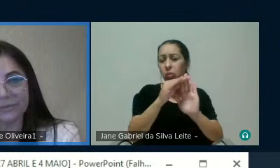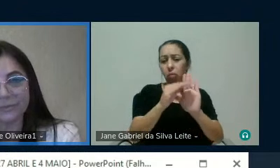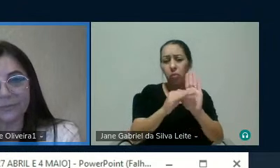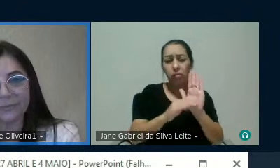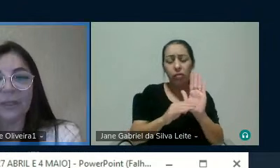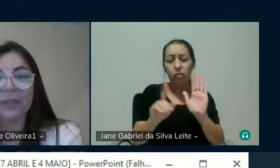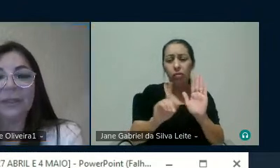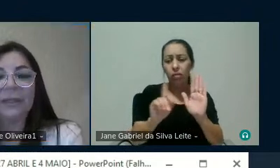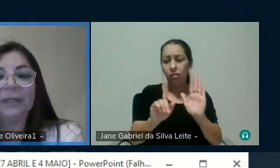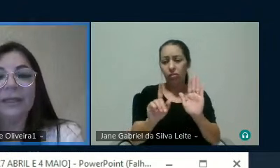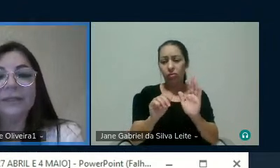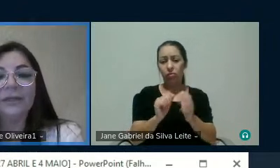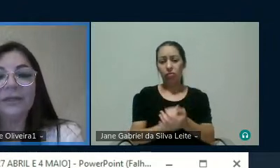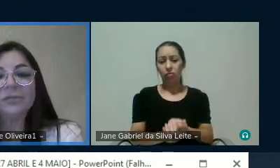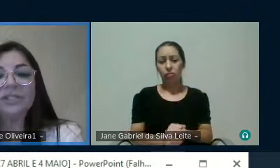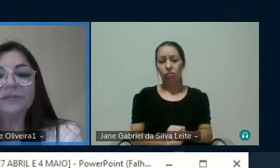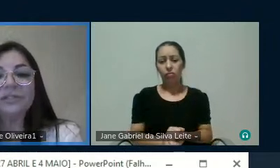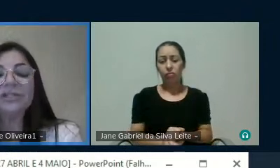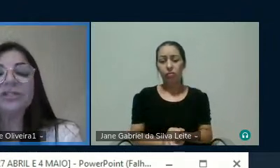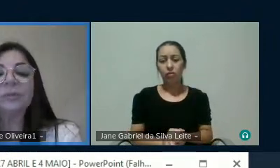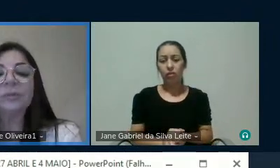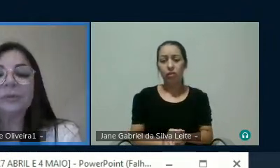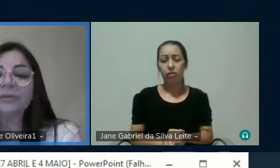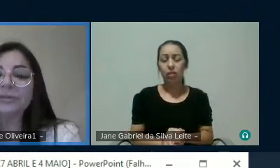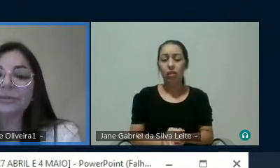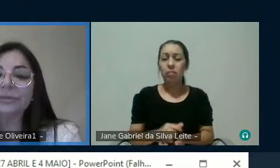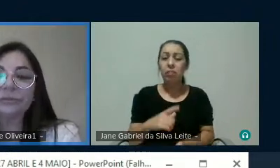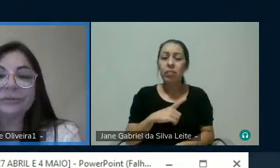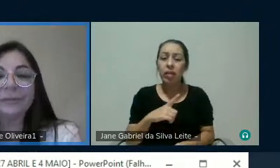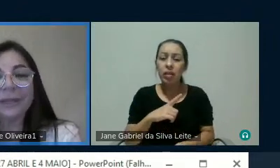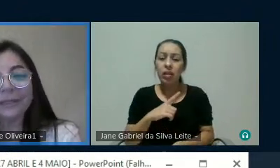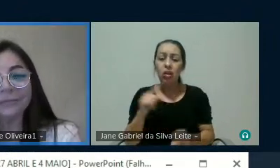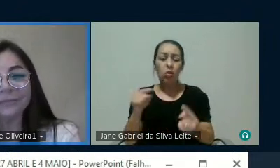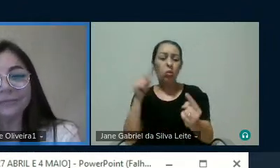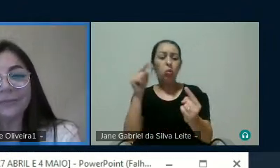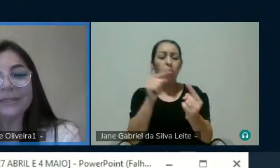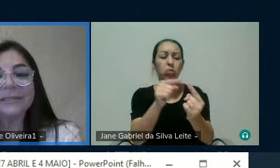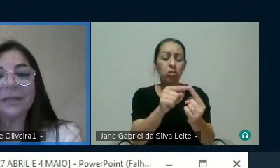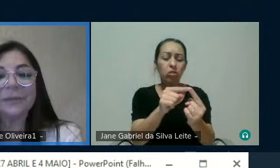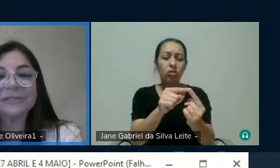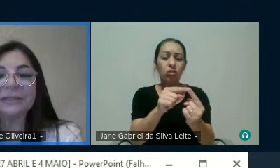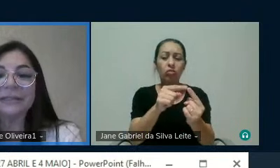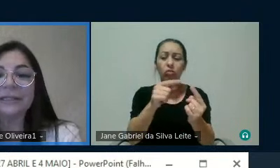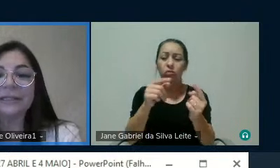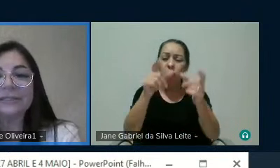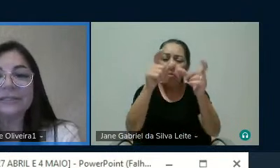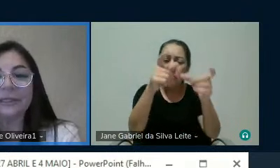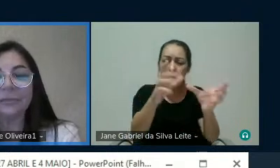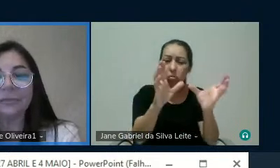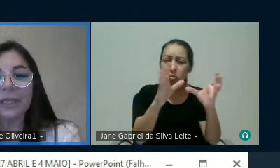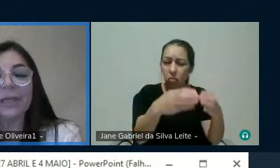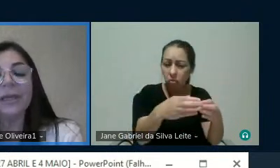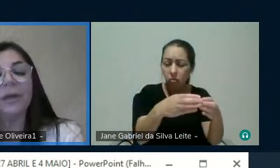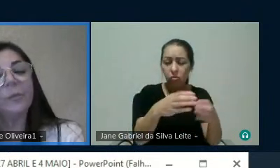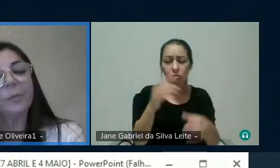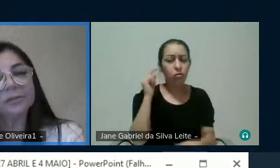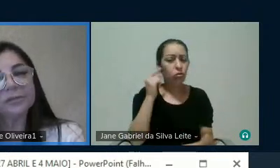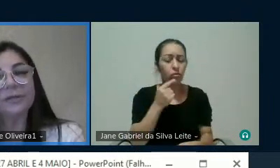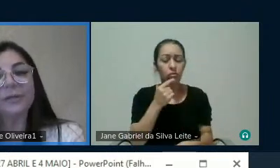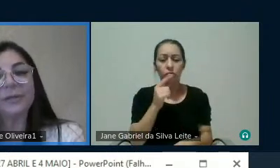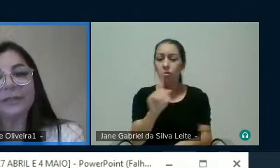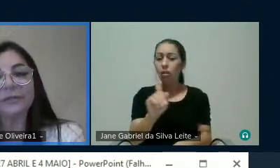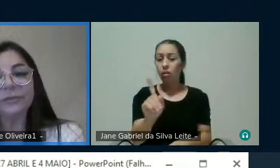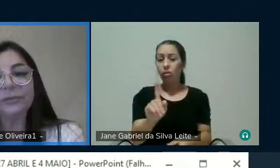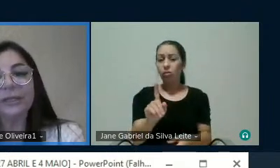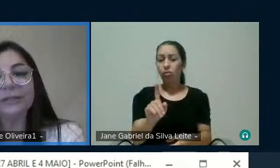preciso. Ter o objetivo de atingir o público surdo, também não. E ser apresentada em Libras, também não. Eu posso